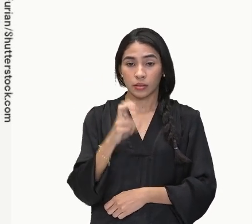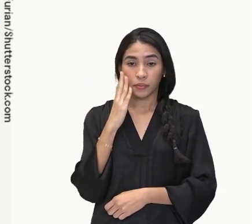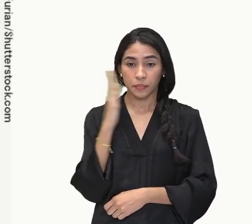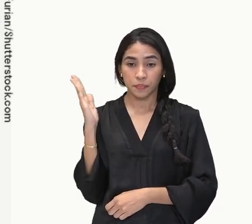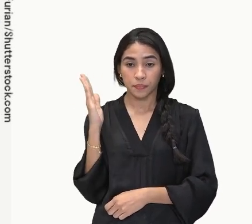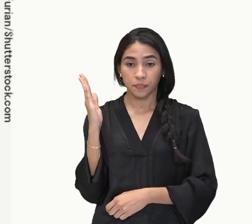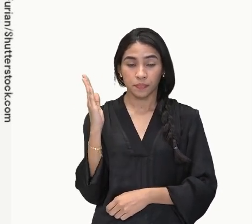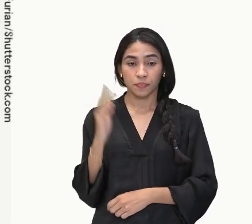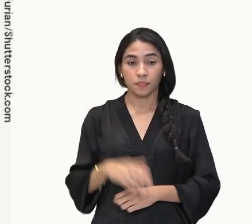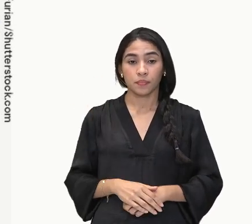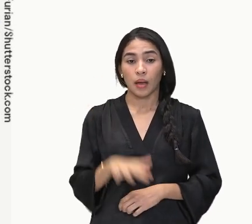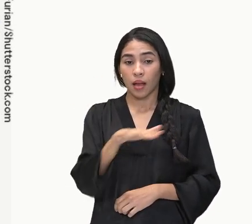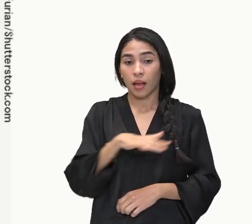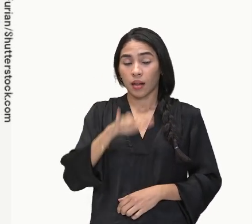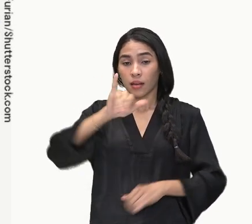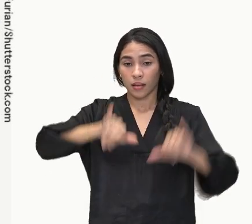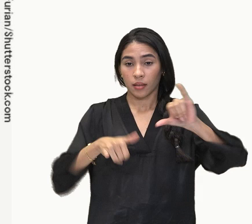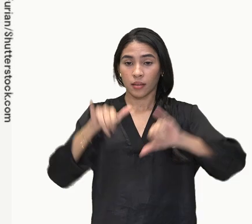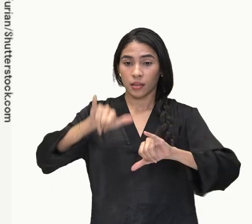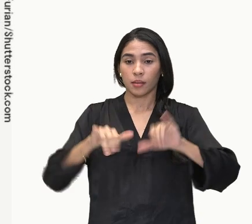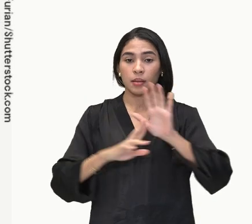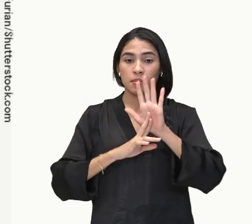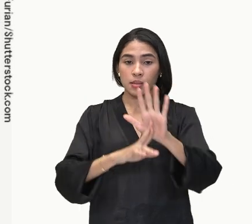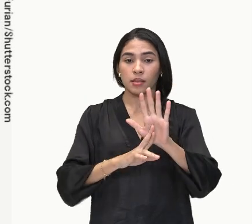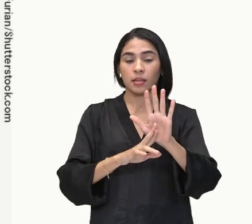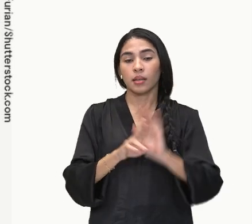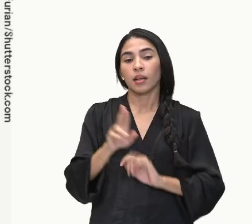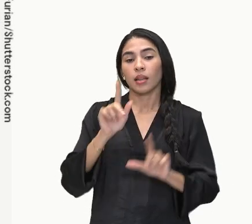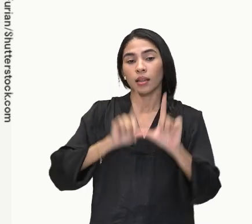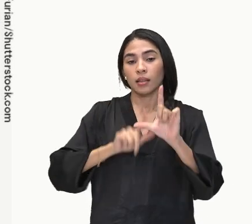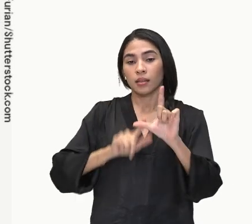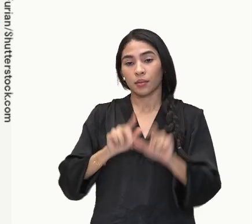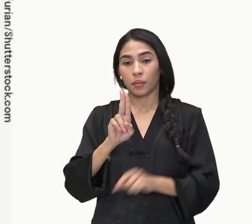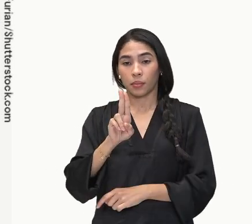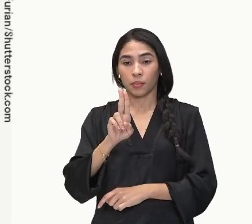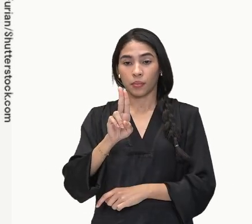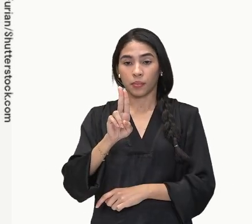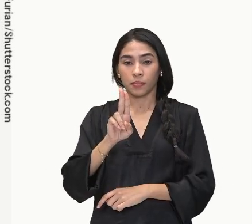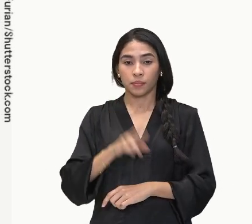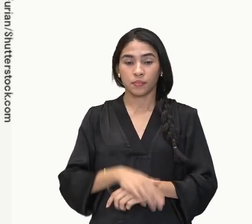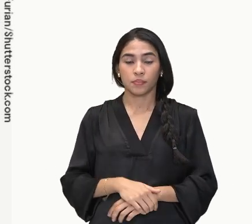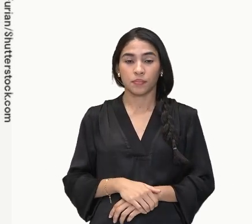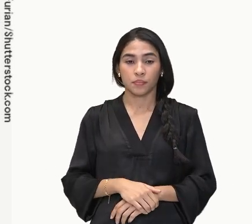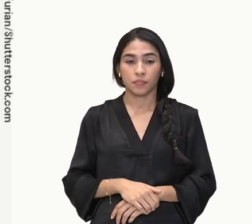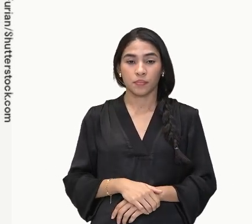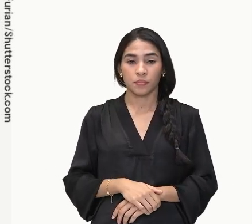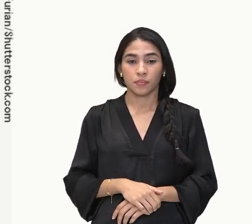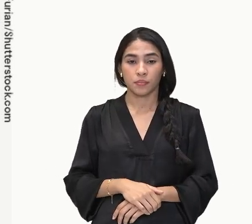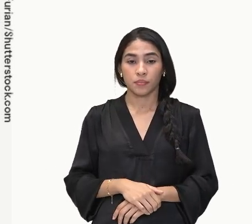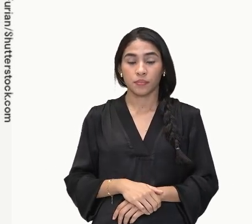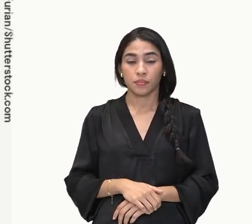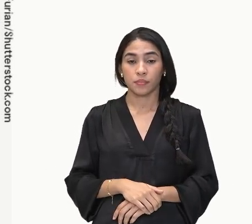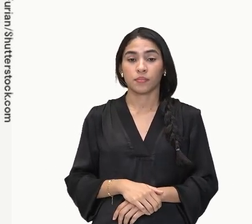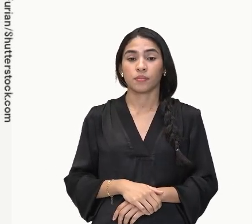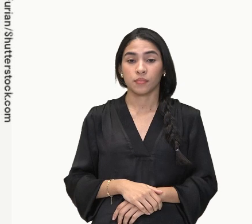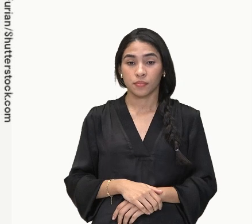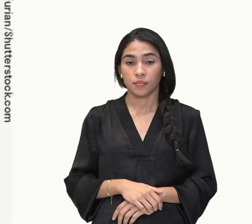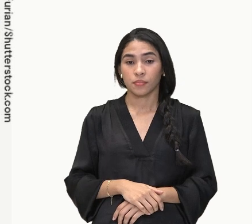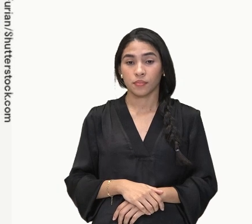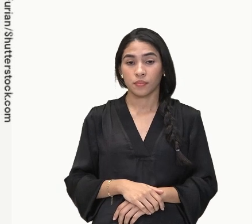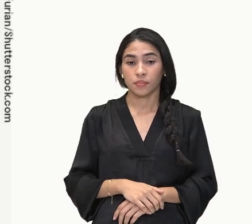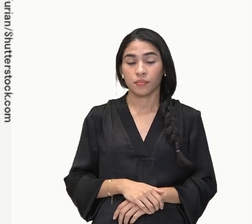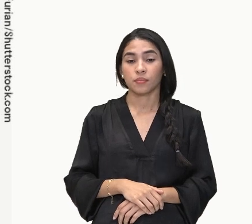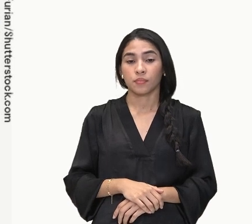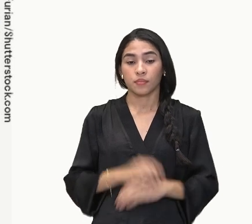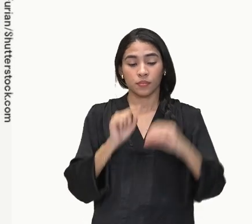na química, né? Ele é representado pela letra U. Ele está aqui nessa representação como esse